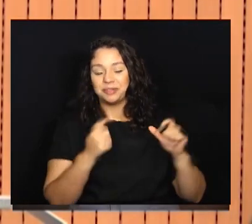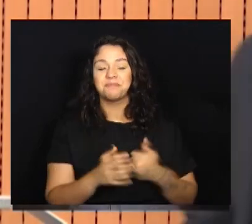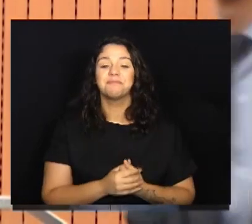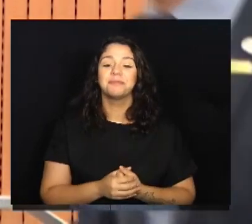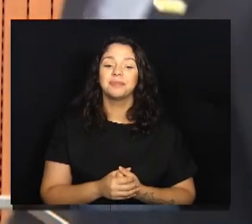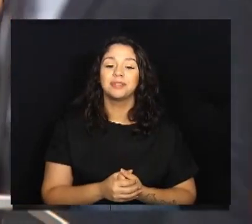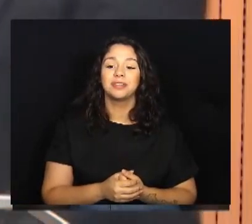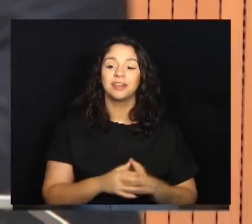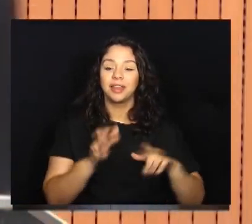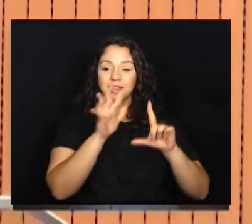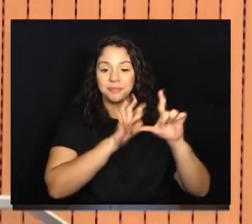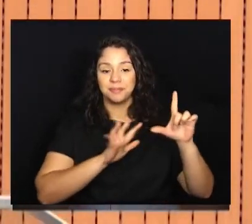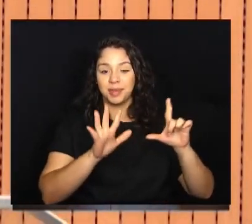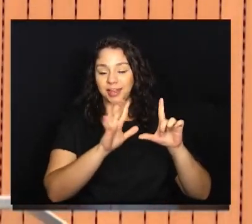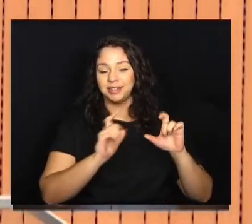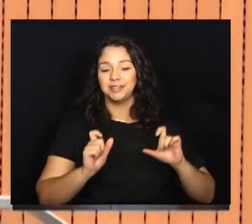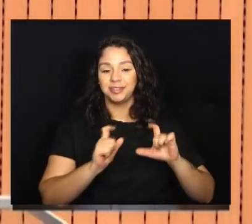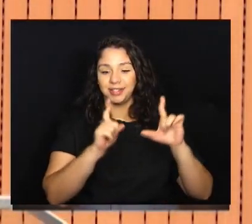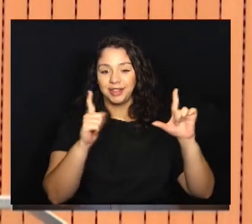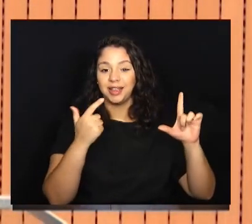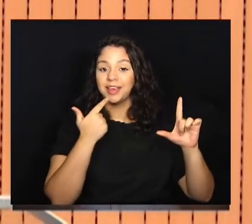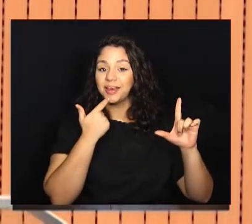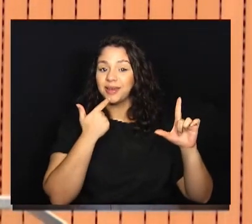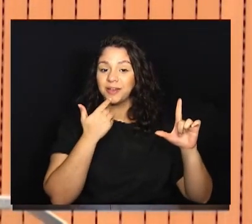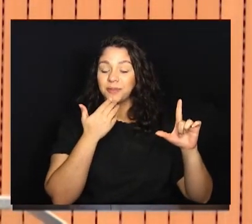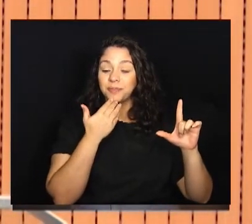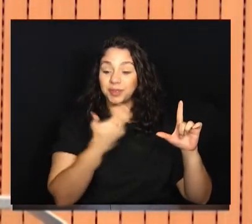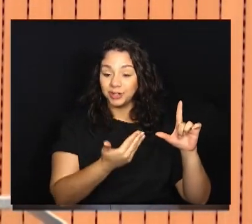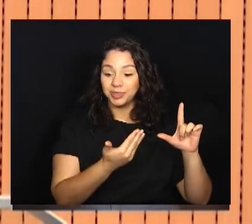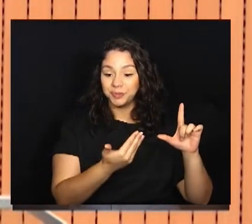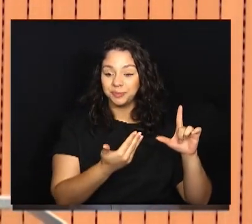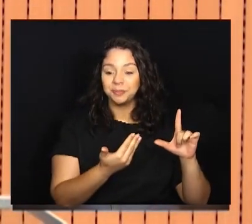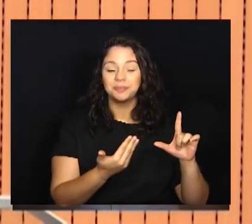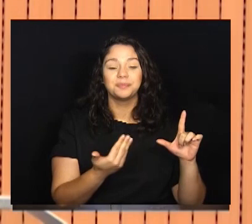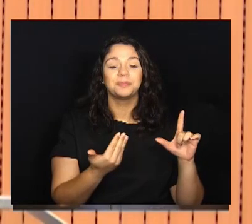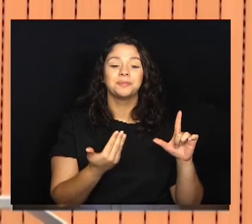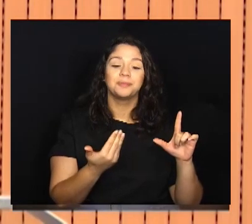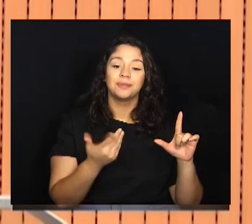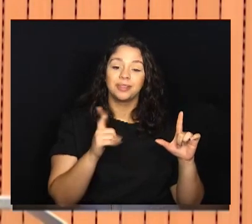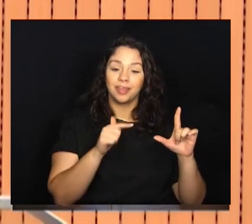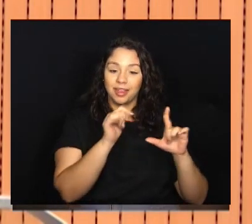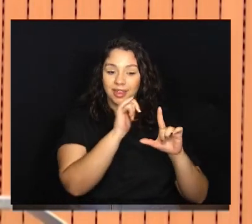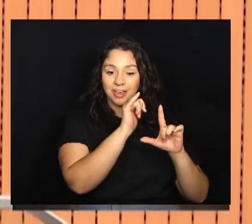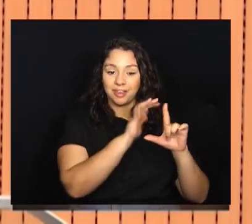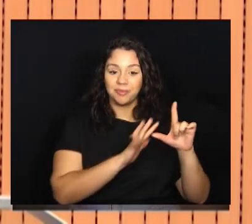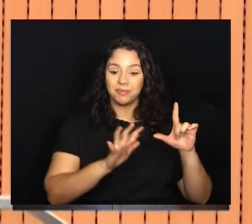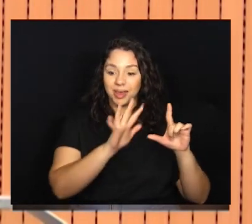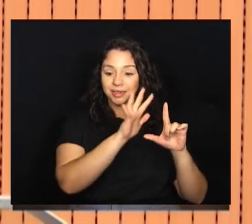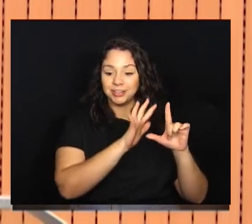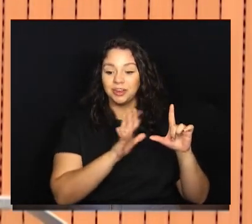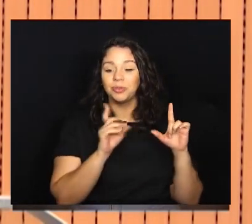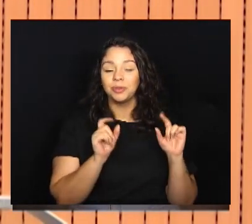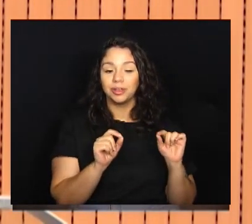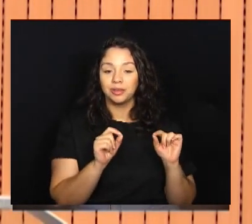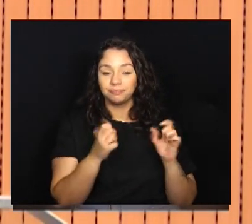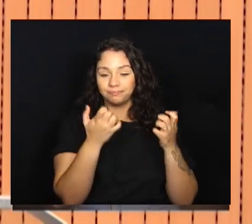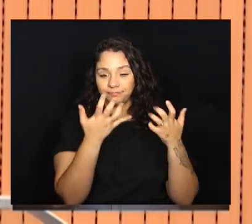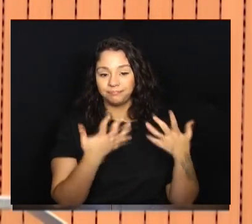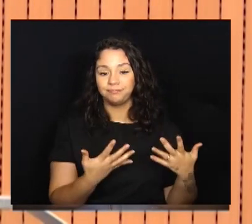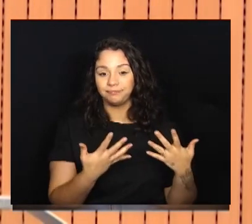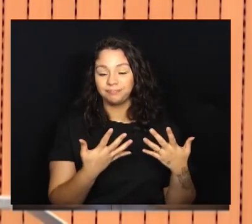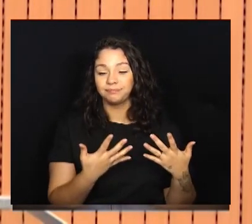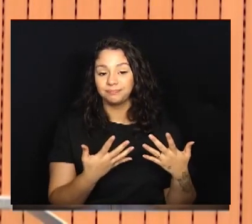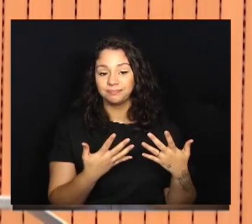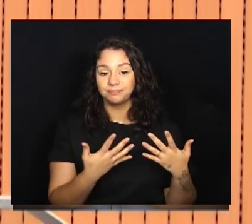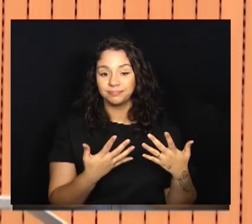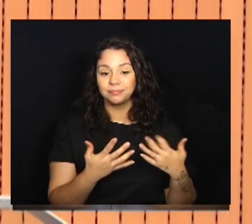imagem que eu havia pedido para colocar é uma imagem que ela fala